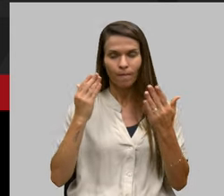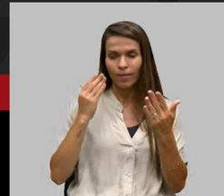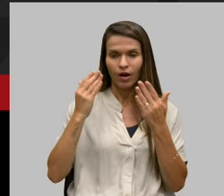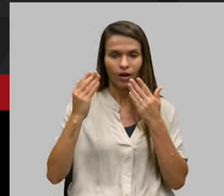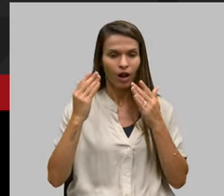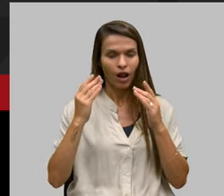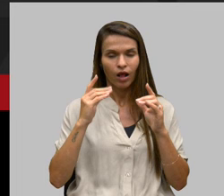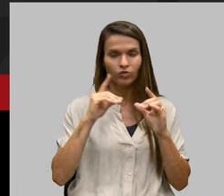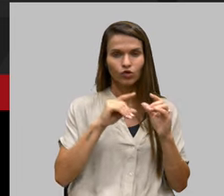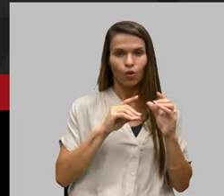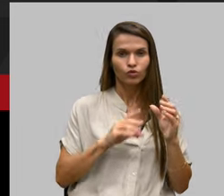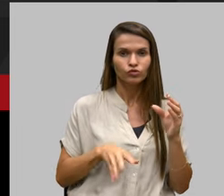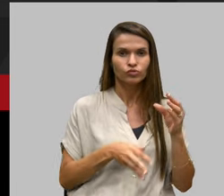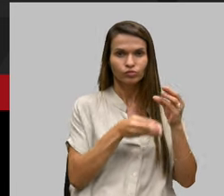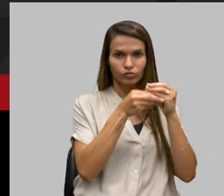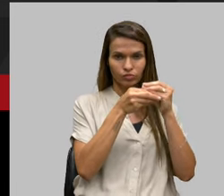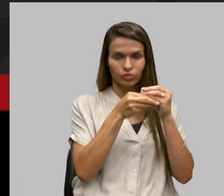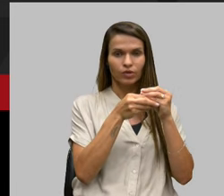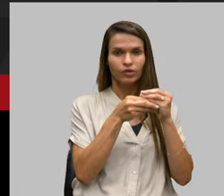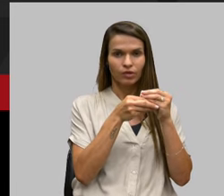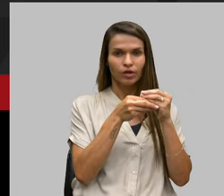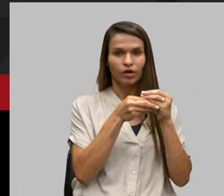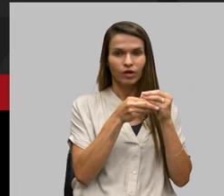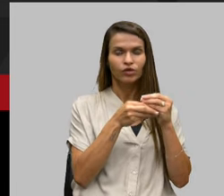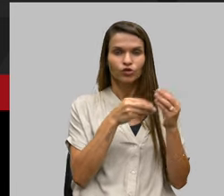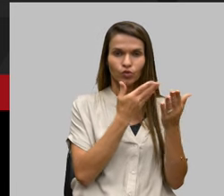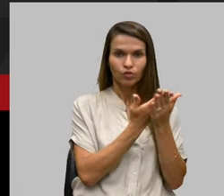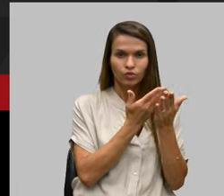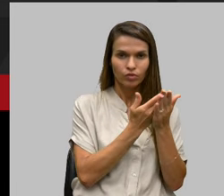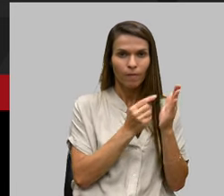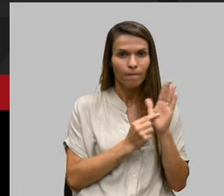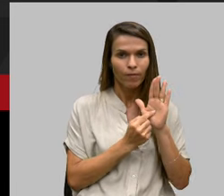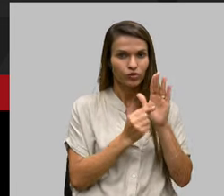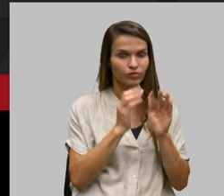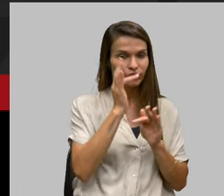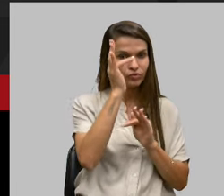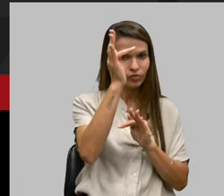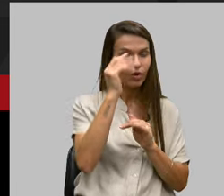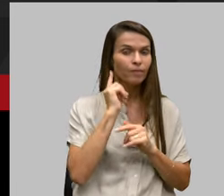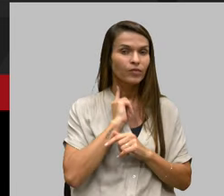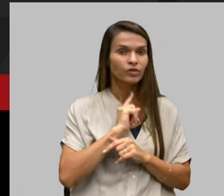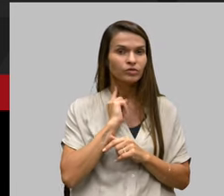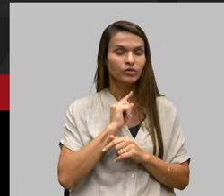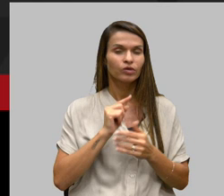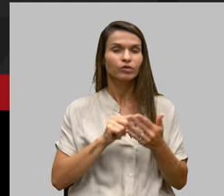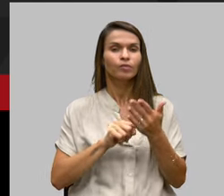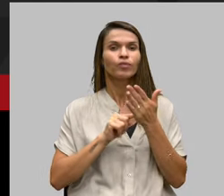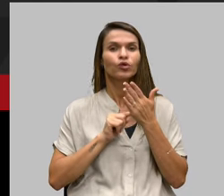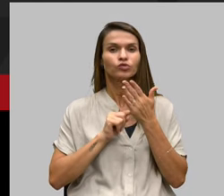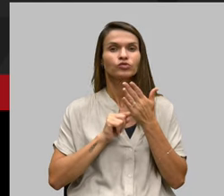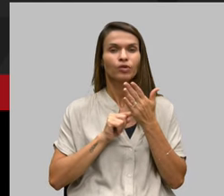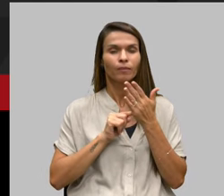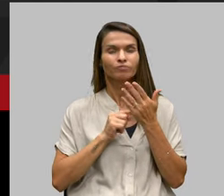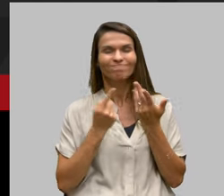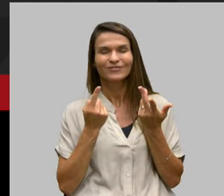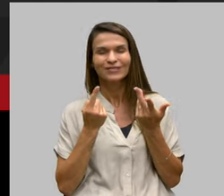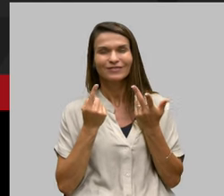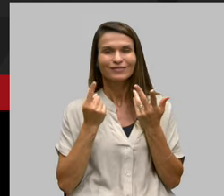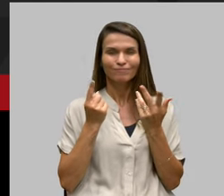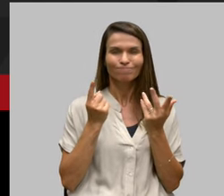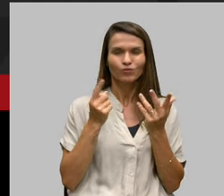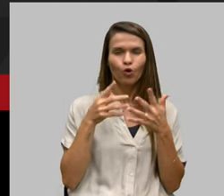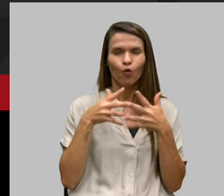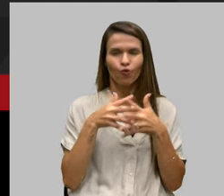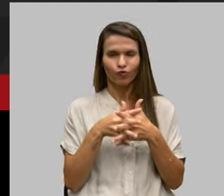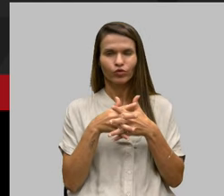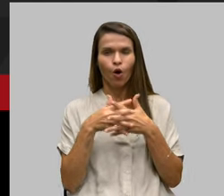suplementar vigente com aquela que o estudo projeta pro Futuro Minas Gerais Foi a que trouxe maior dispersão eh hoje a